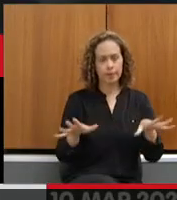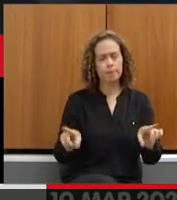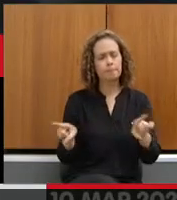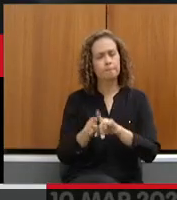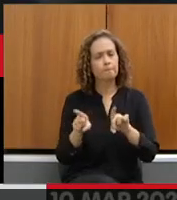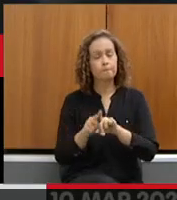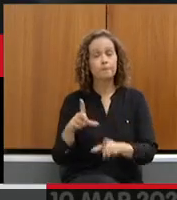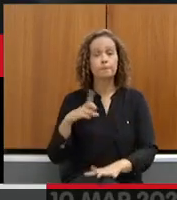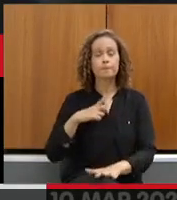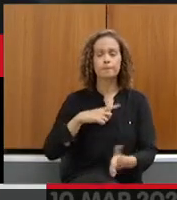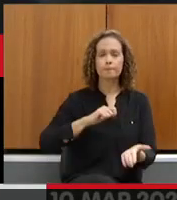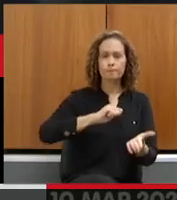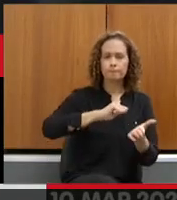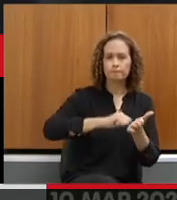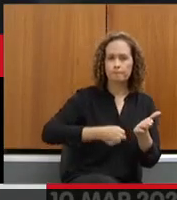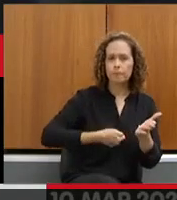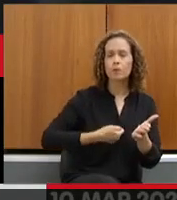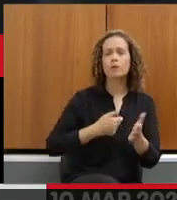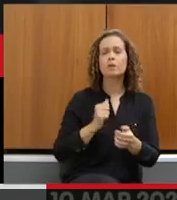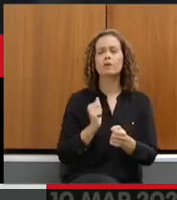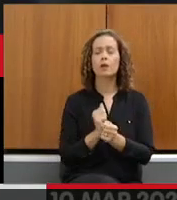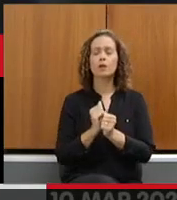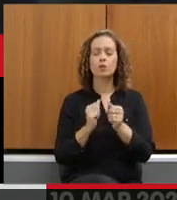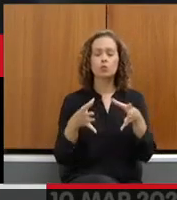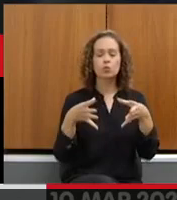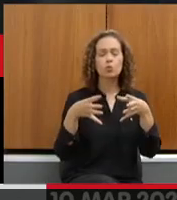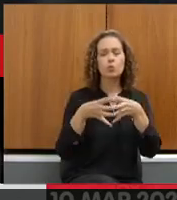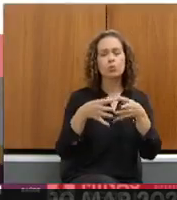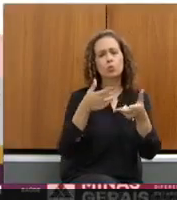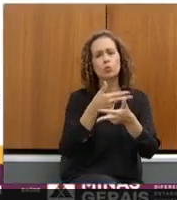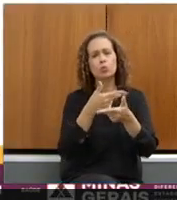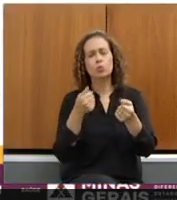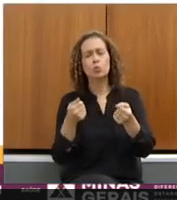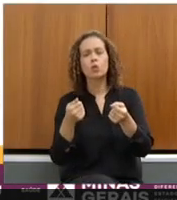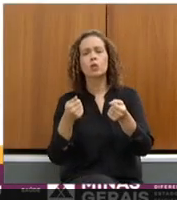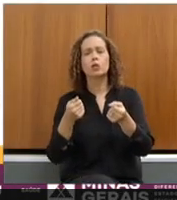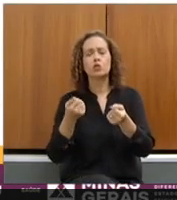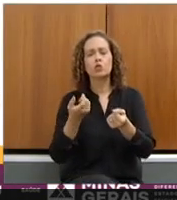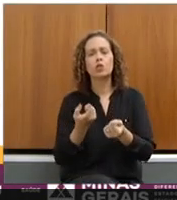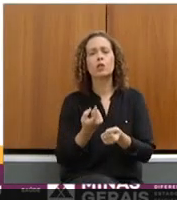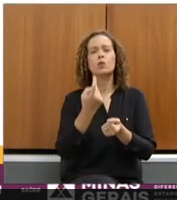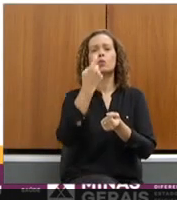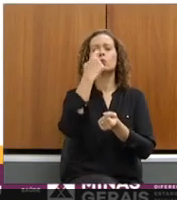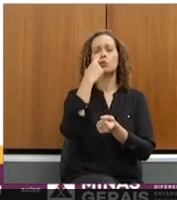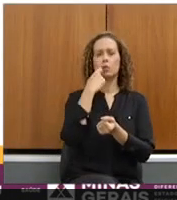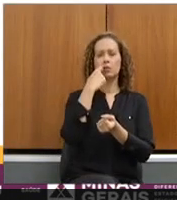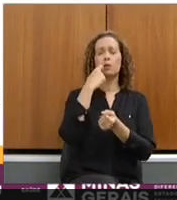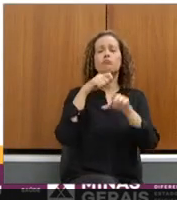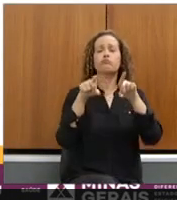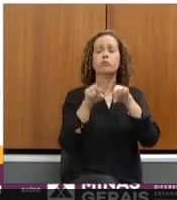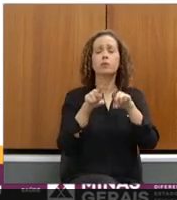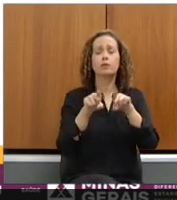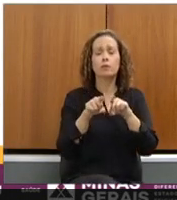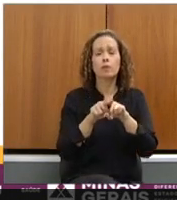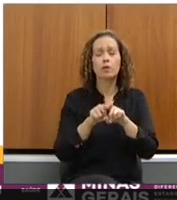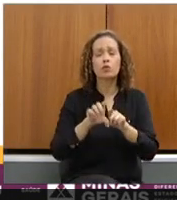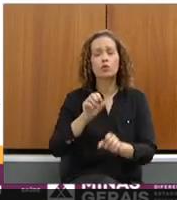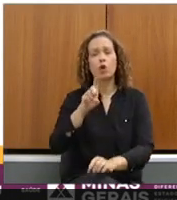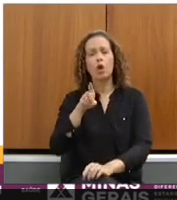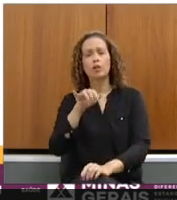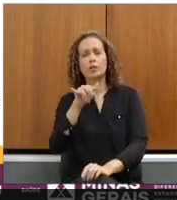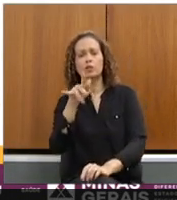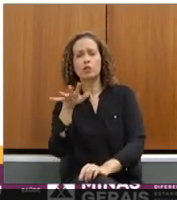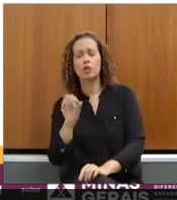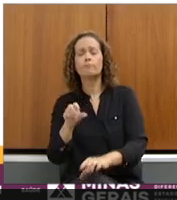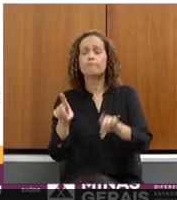motorização de Kit em Tubarão entubação monitorização de oxigênio Além disso também as respostas de unidade